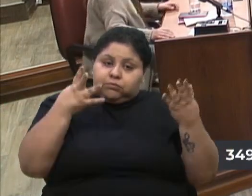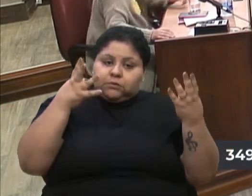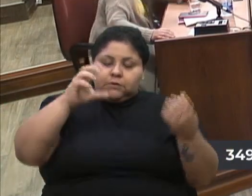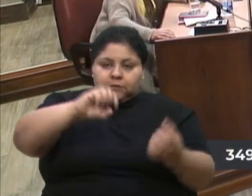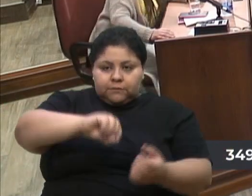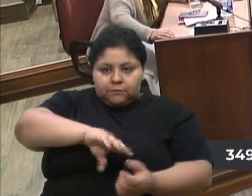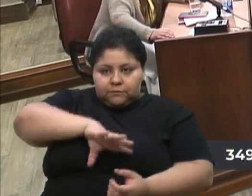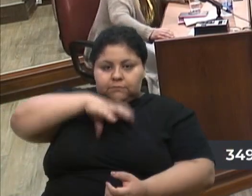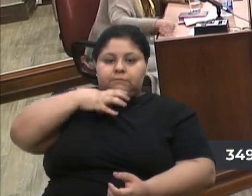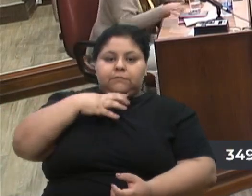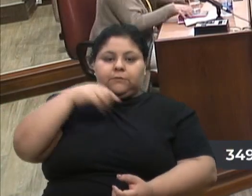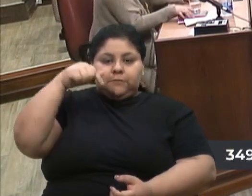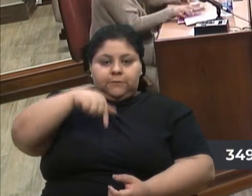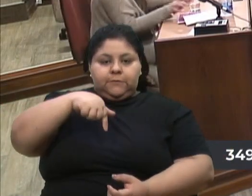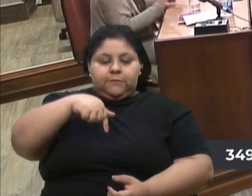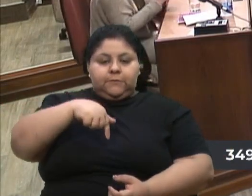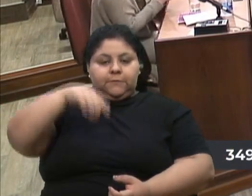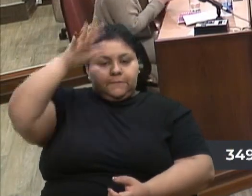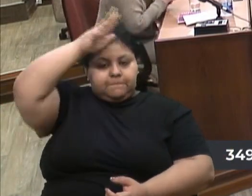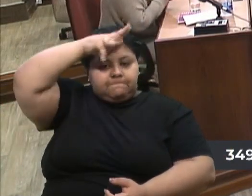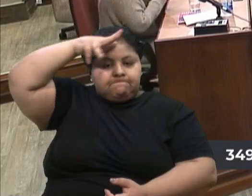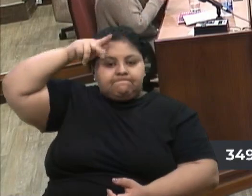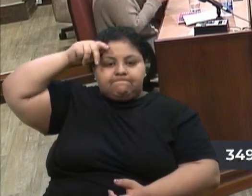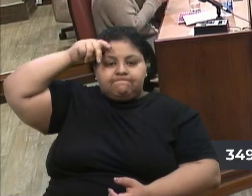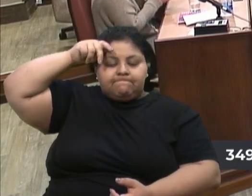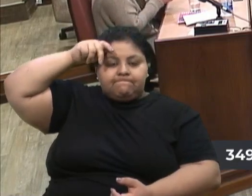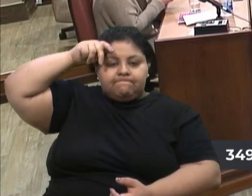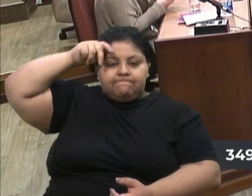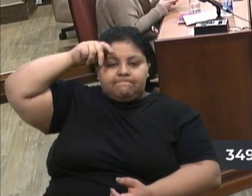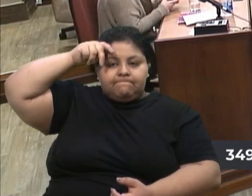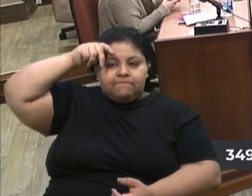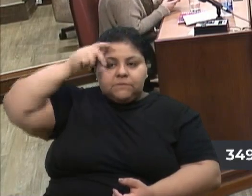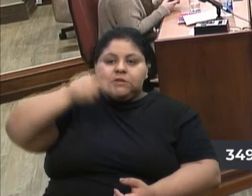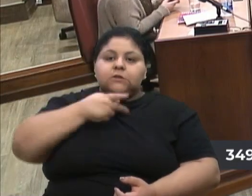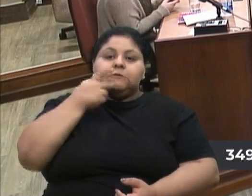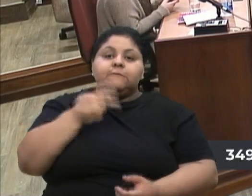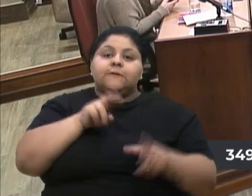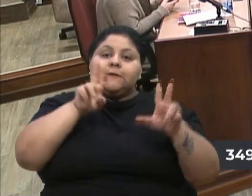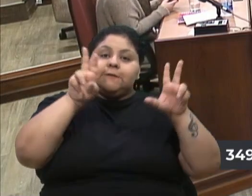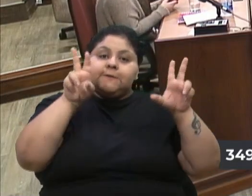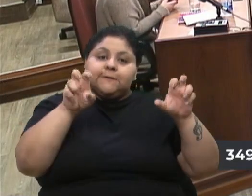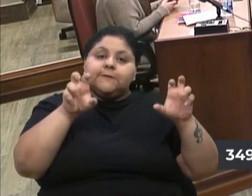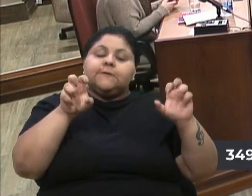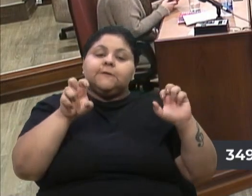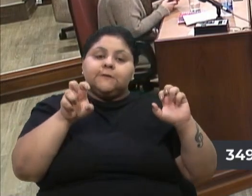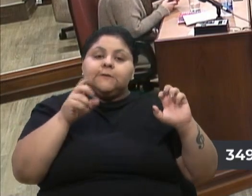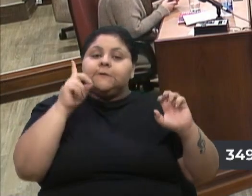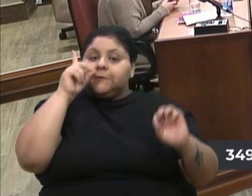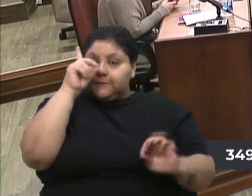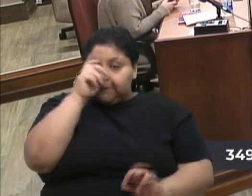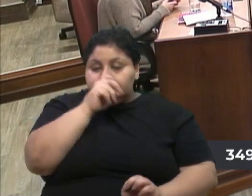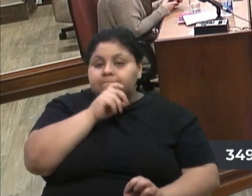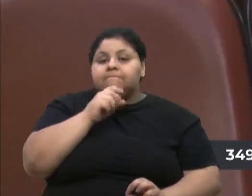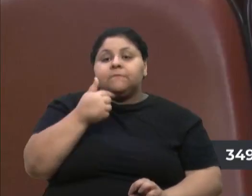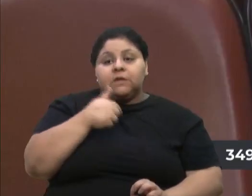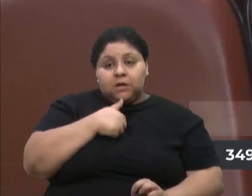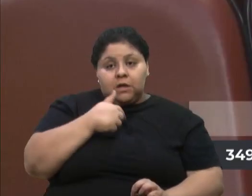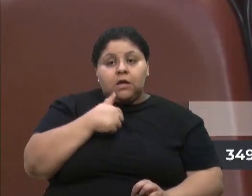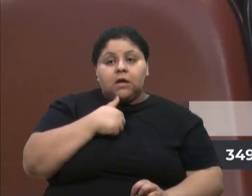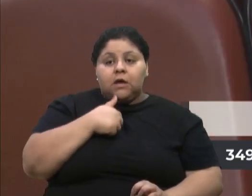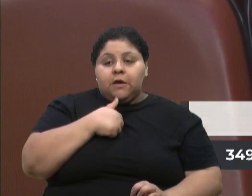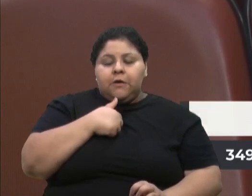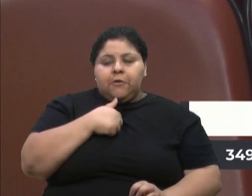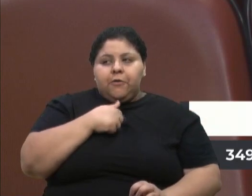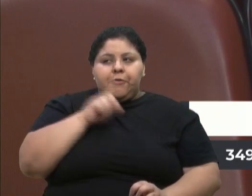coragem do nosso município, do nosso prefeito, de tratar temas polêmicos. Eu ainda nem era